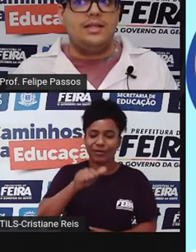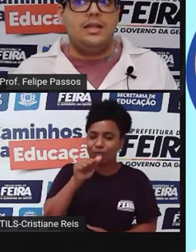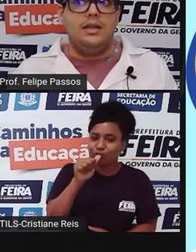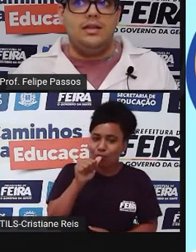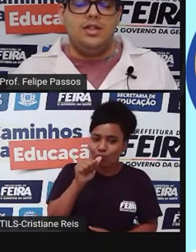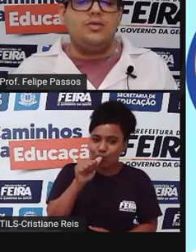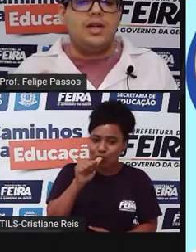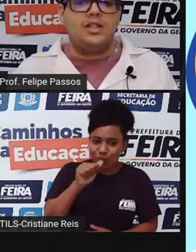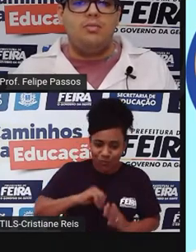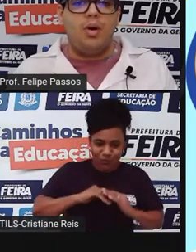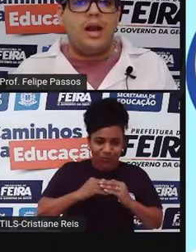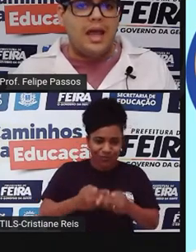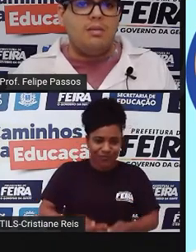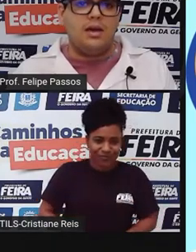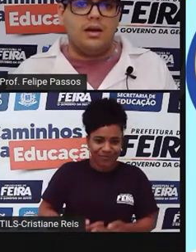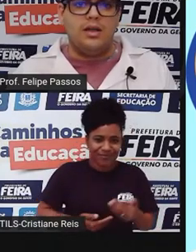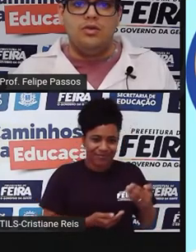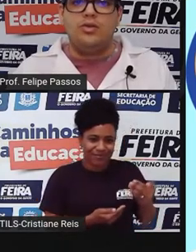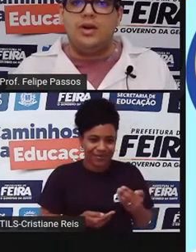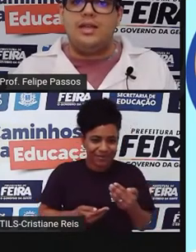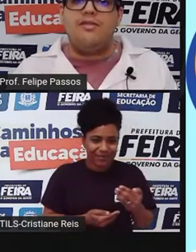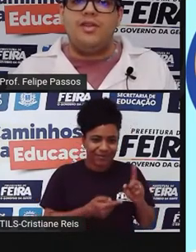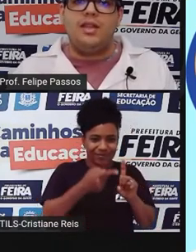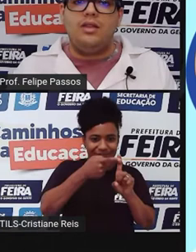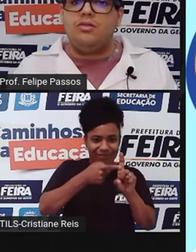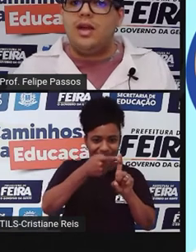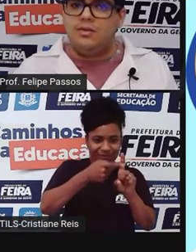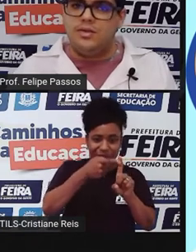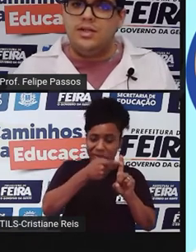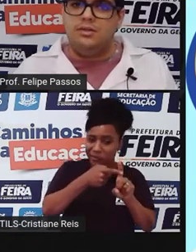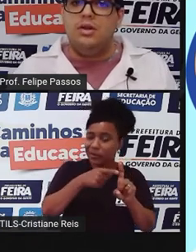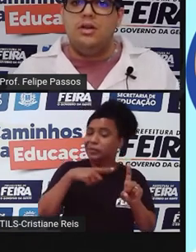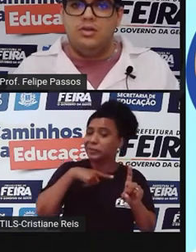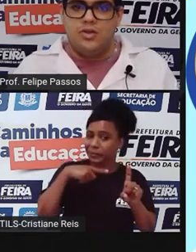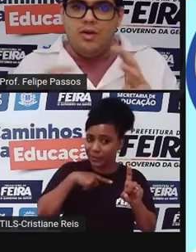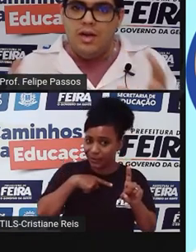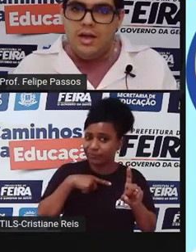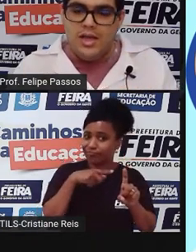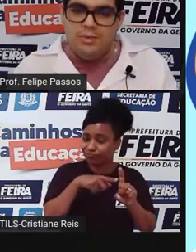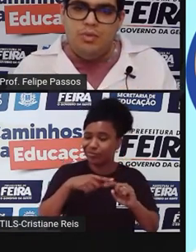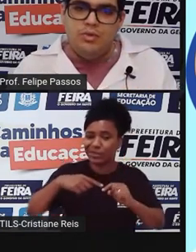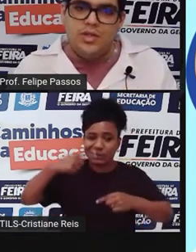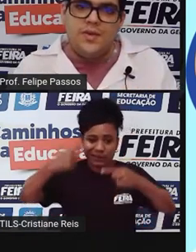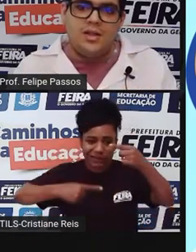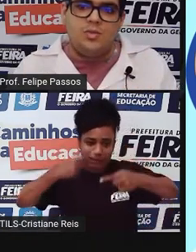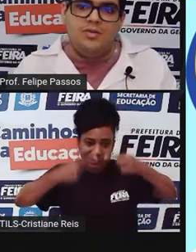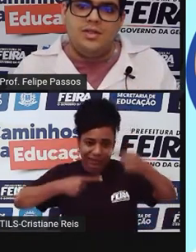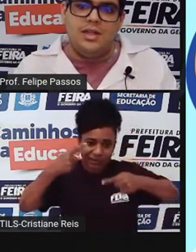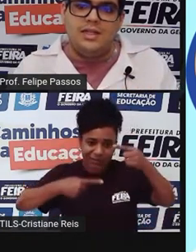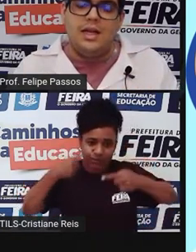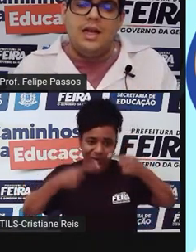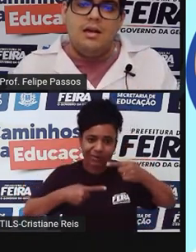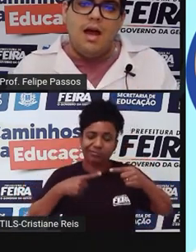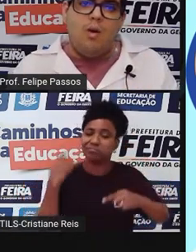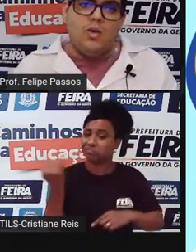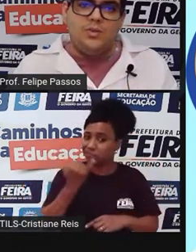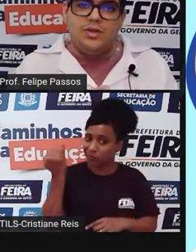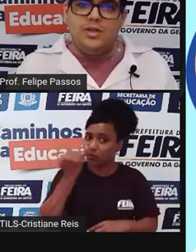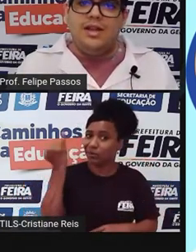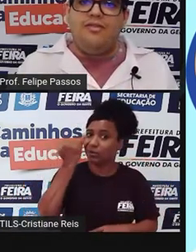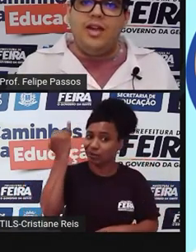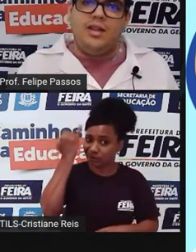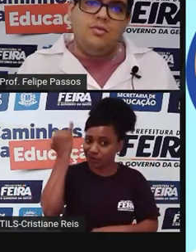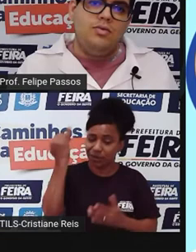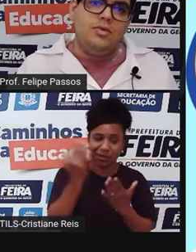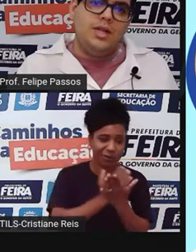Então, assim, existe uma questão polêmica, e eu não estou aqui defendendo nem acusando, estou só expondo os fatos para vocês. Algumas